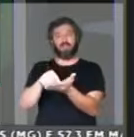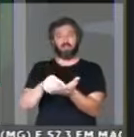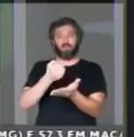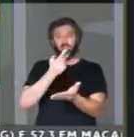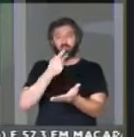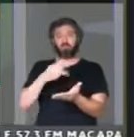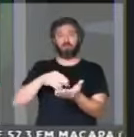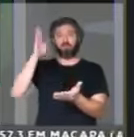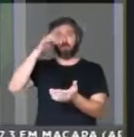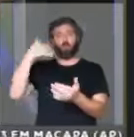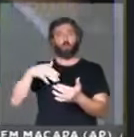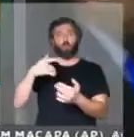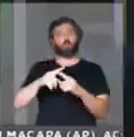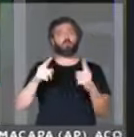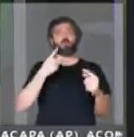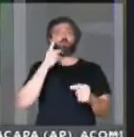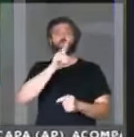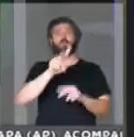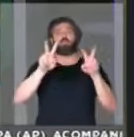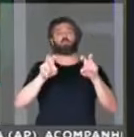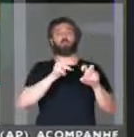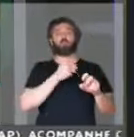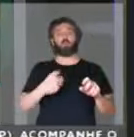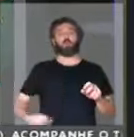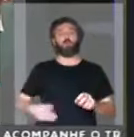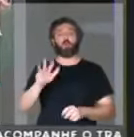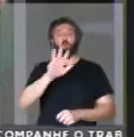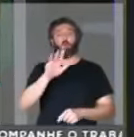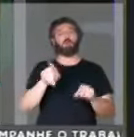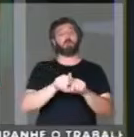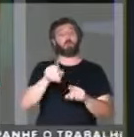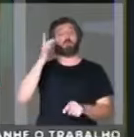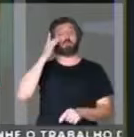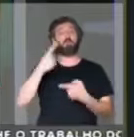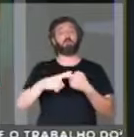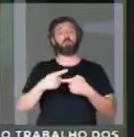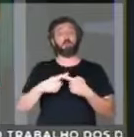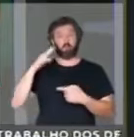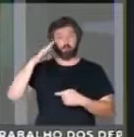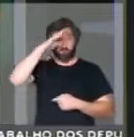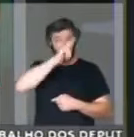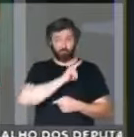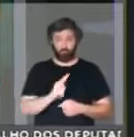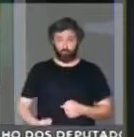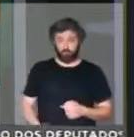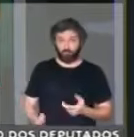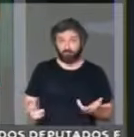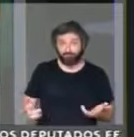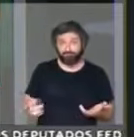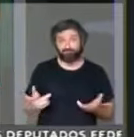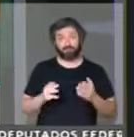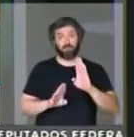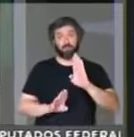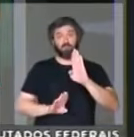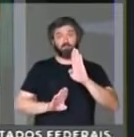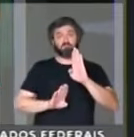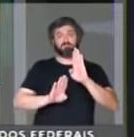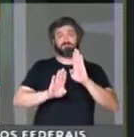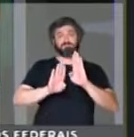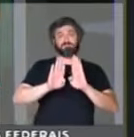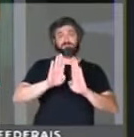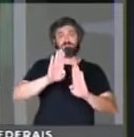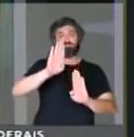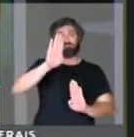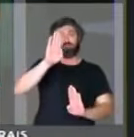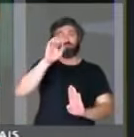referiam aos governos de lula e dilma até porque o governo bolsonaro já disse o aumento do desmatamento foi